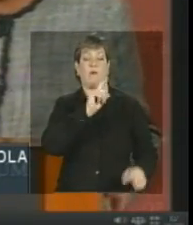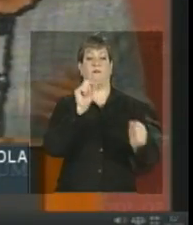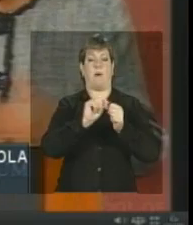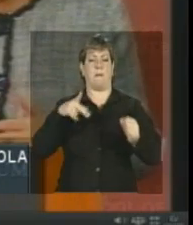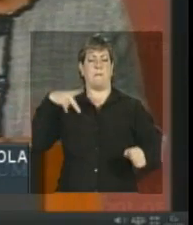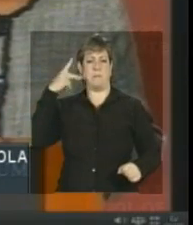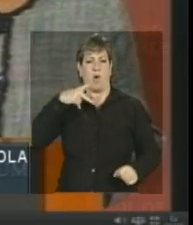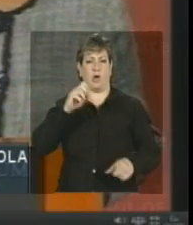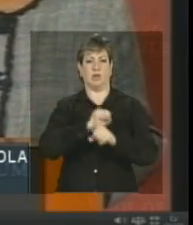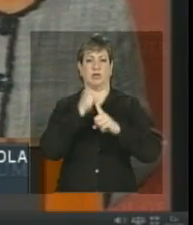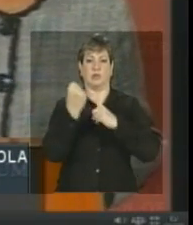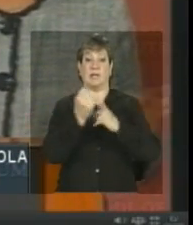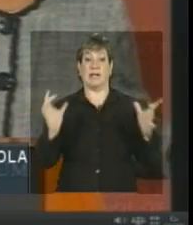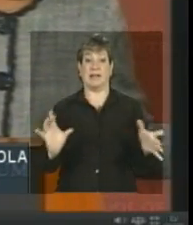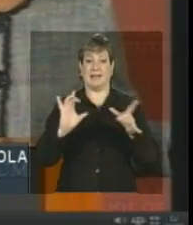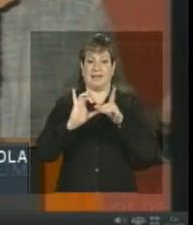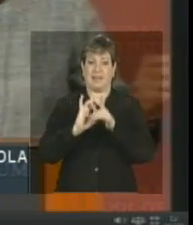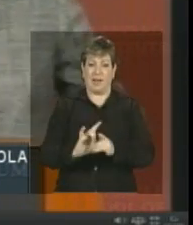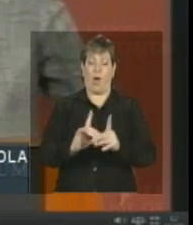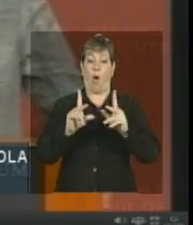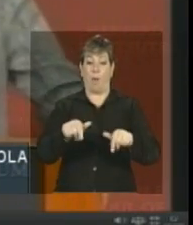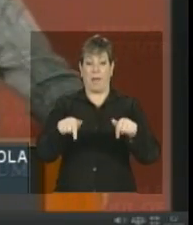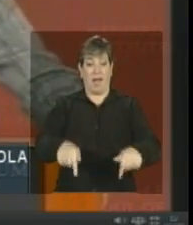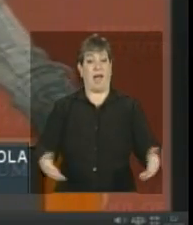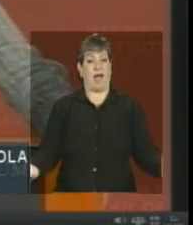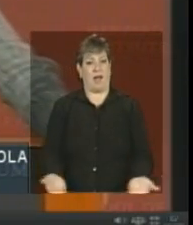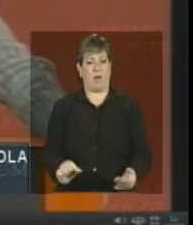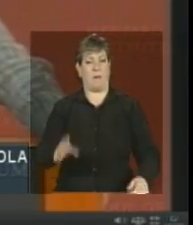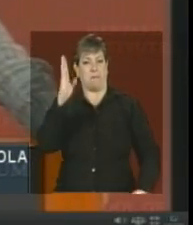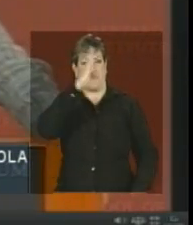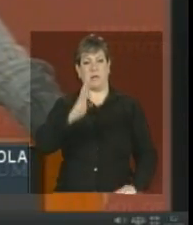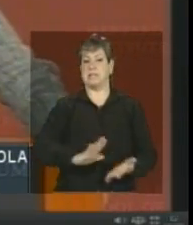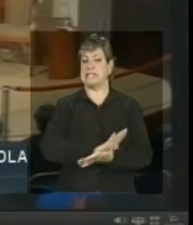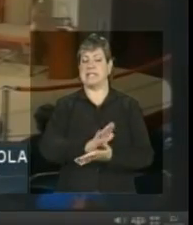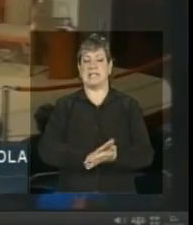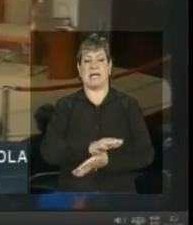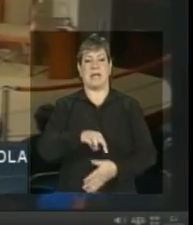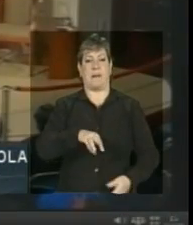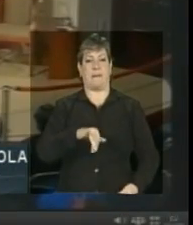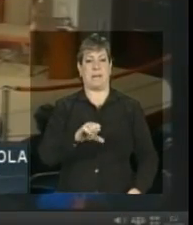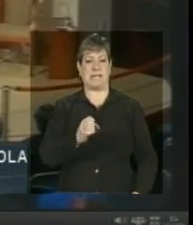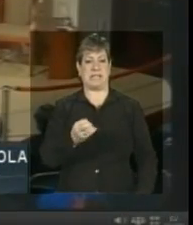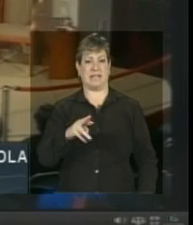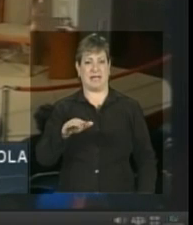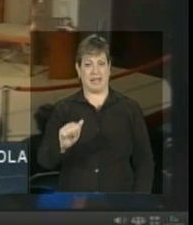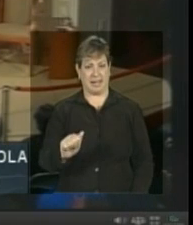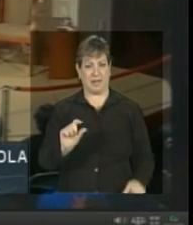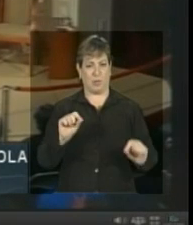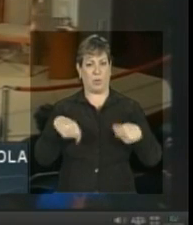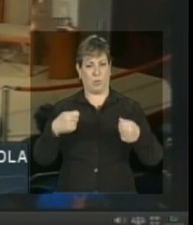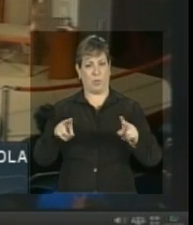de integração, como é essa hoje, o Brasil sem miséria, mas também